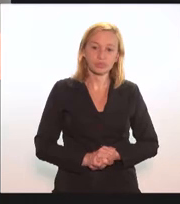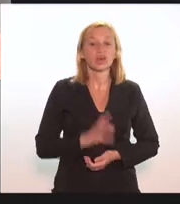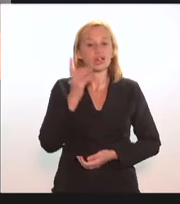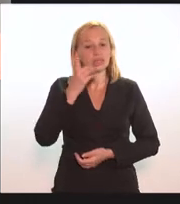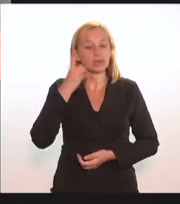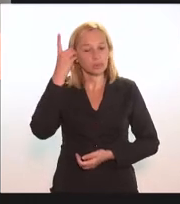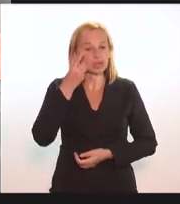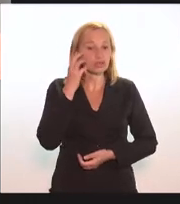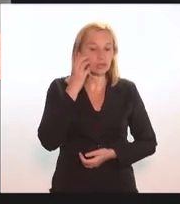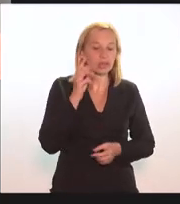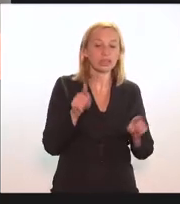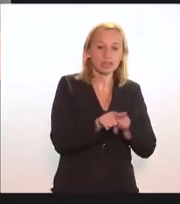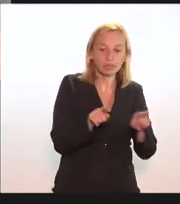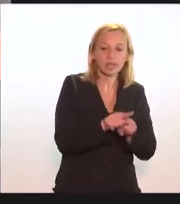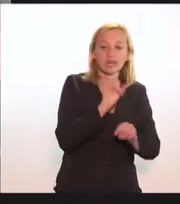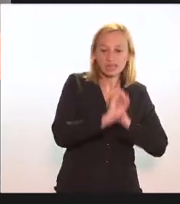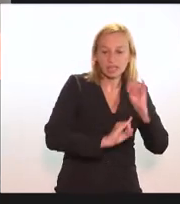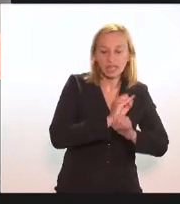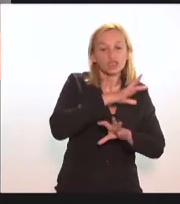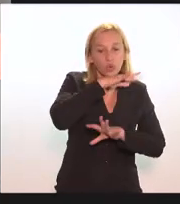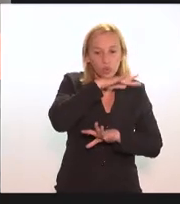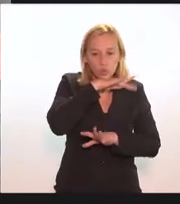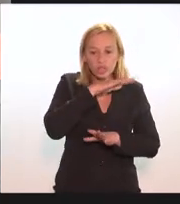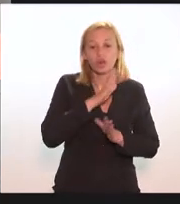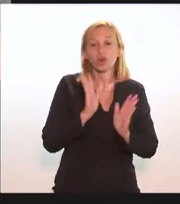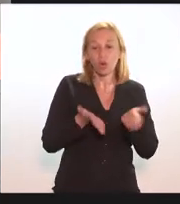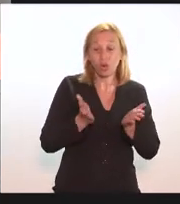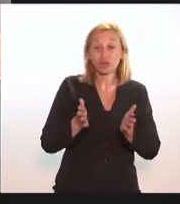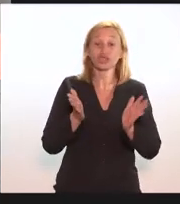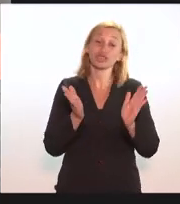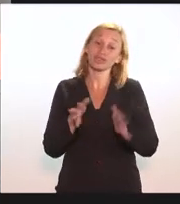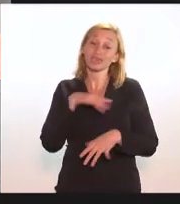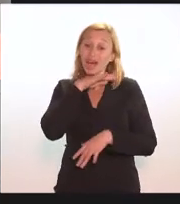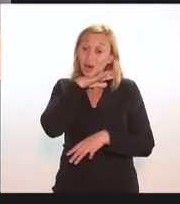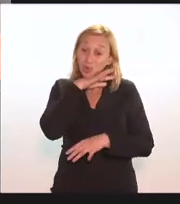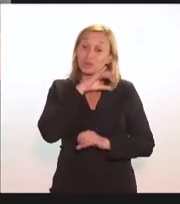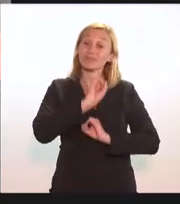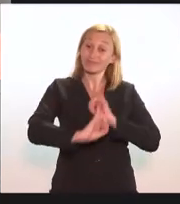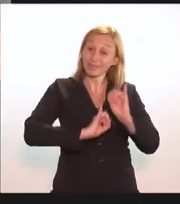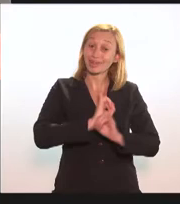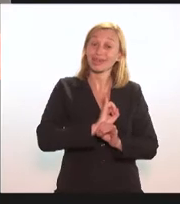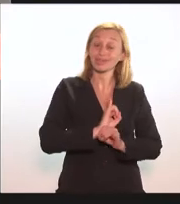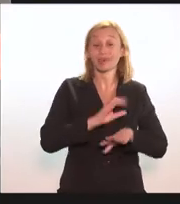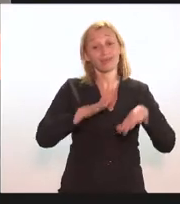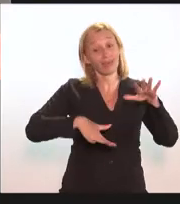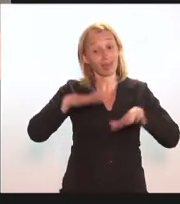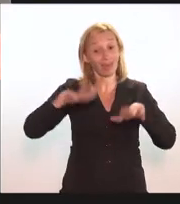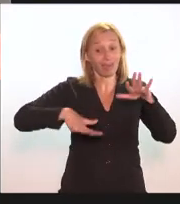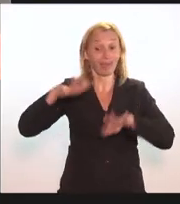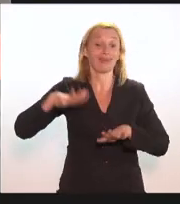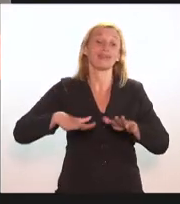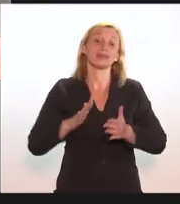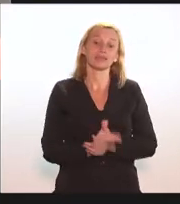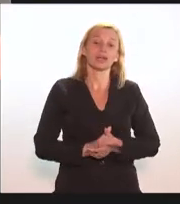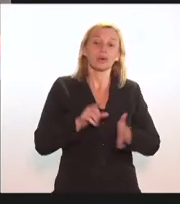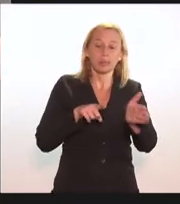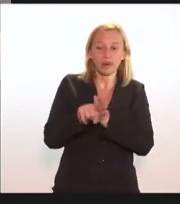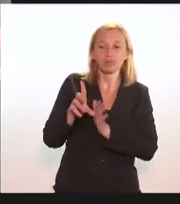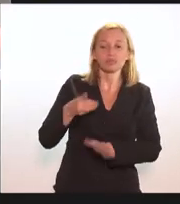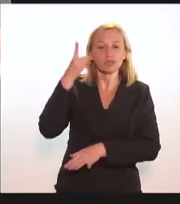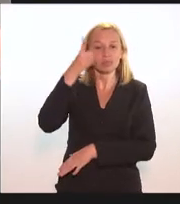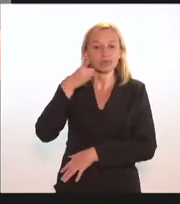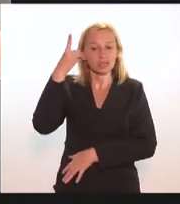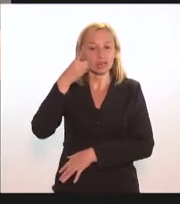Deputado Valdeque caiu. A internet hoje está numa variação imensa. Pergunta ao